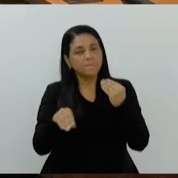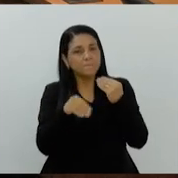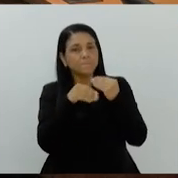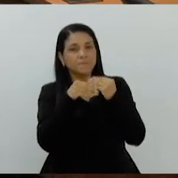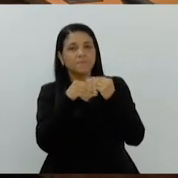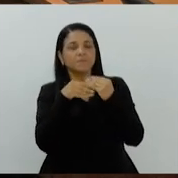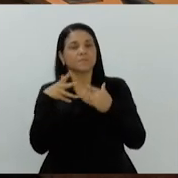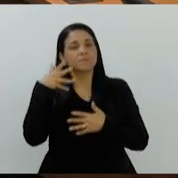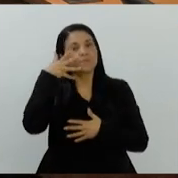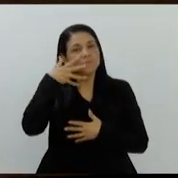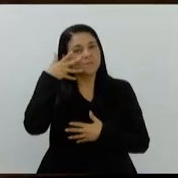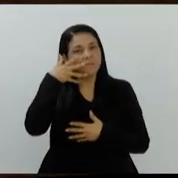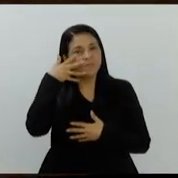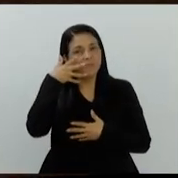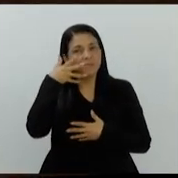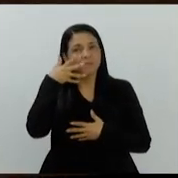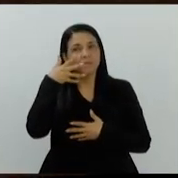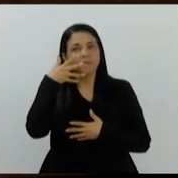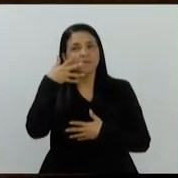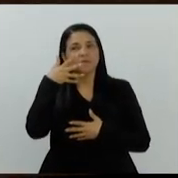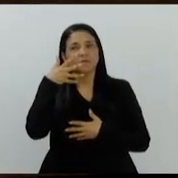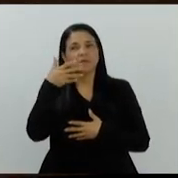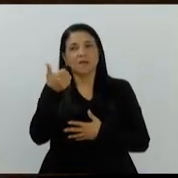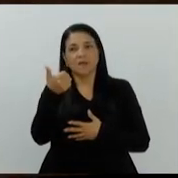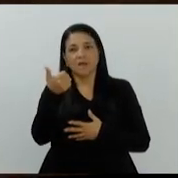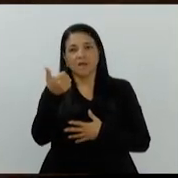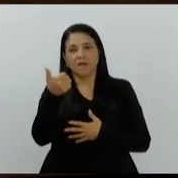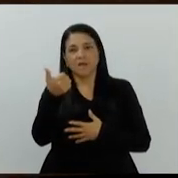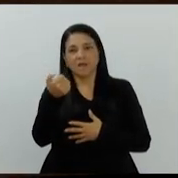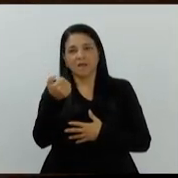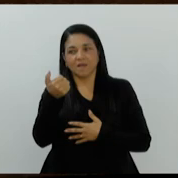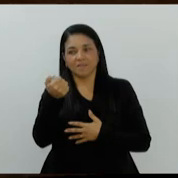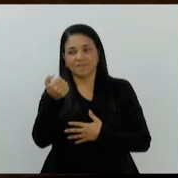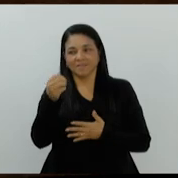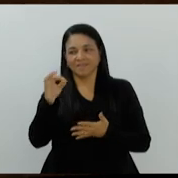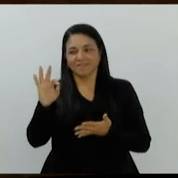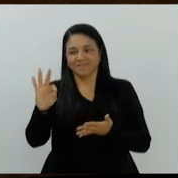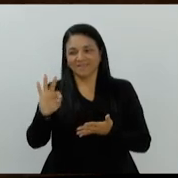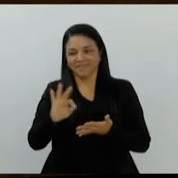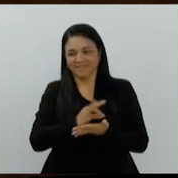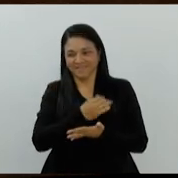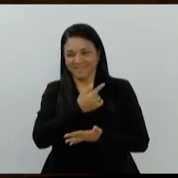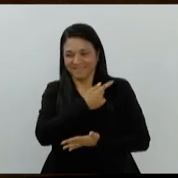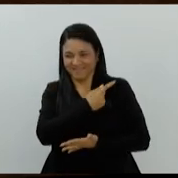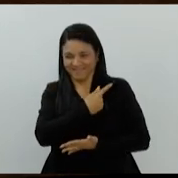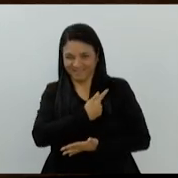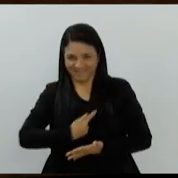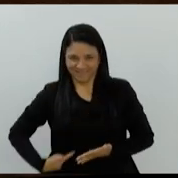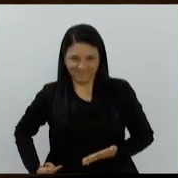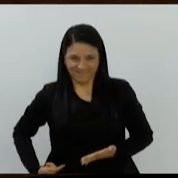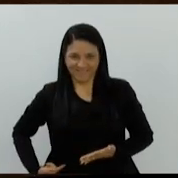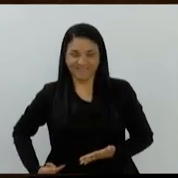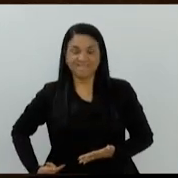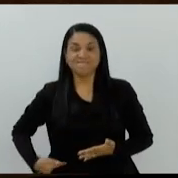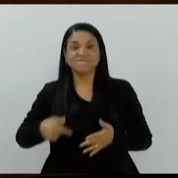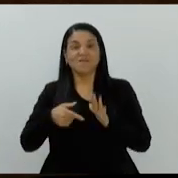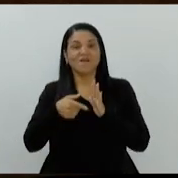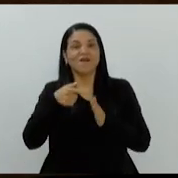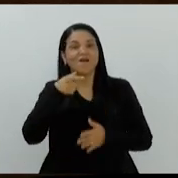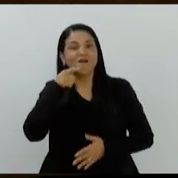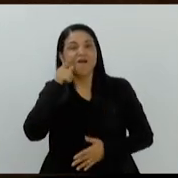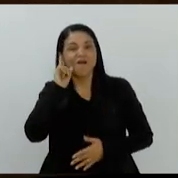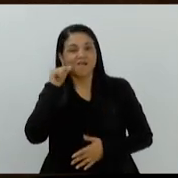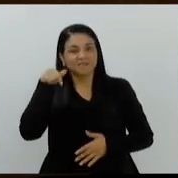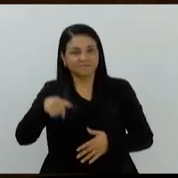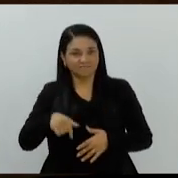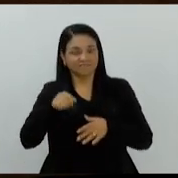comentário sobre a caneta do governador. Ontem, esta casa,